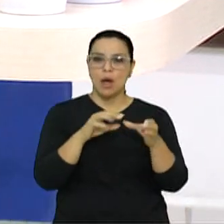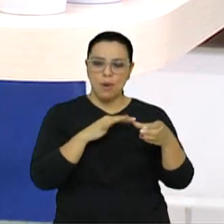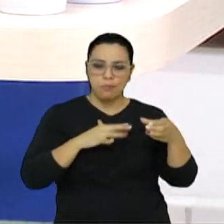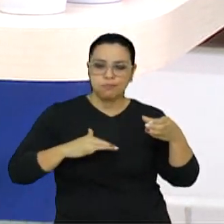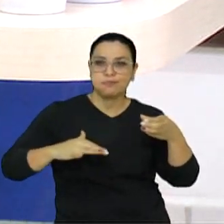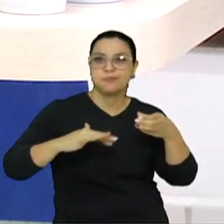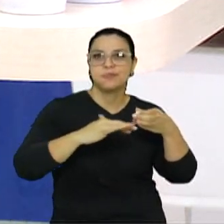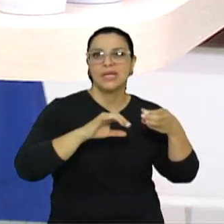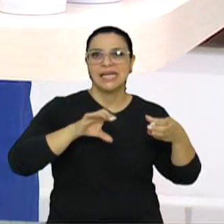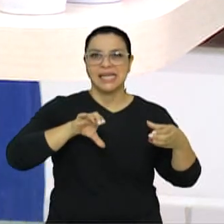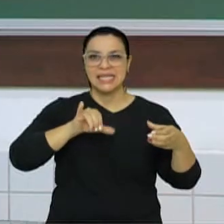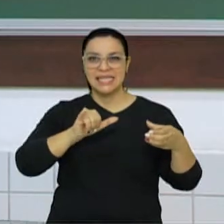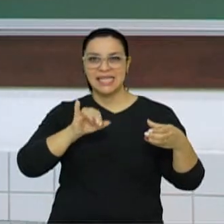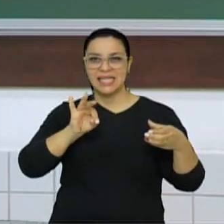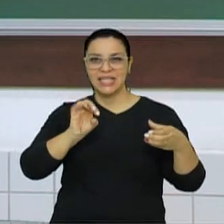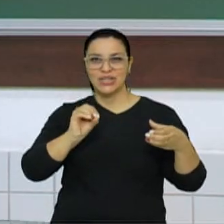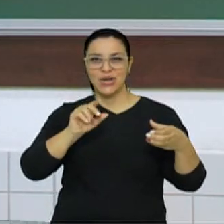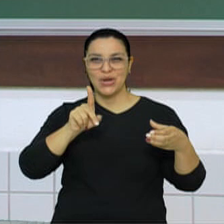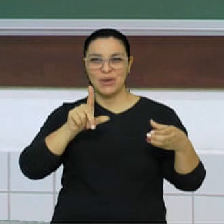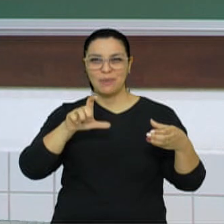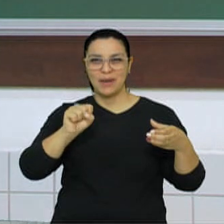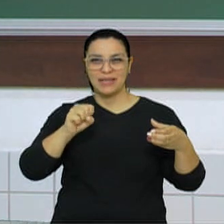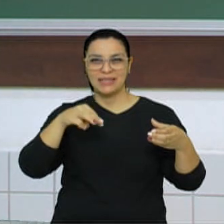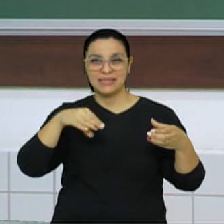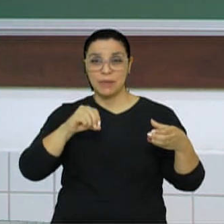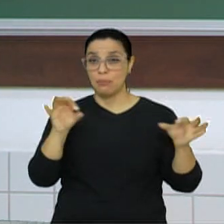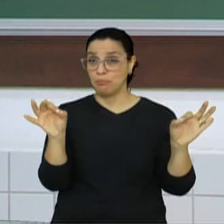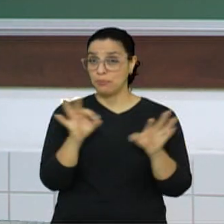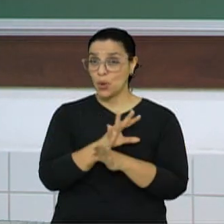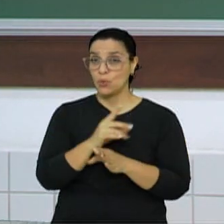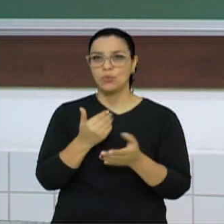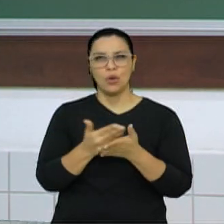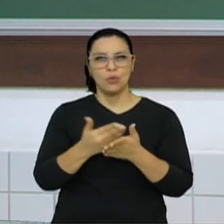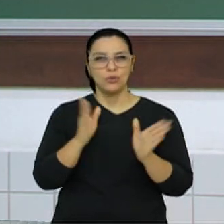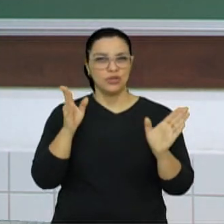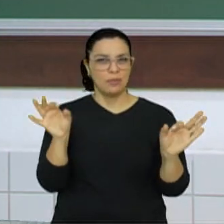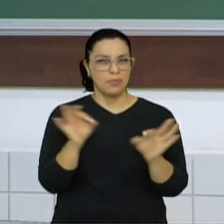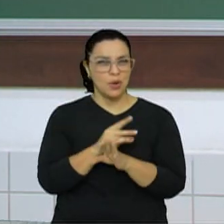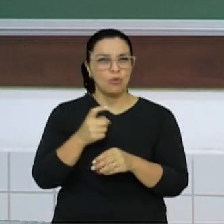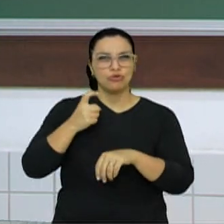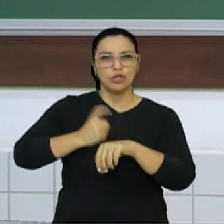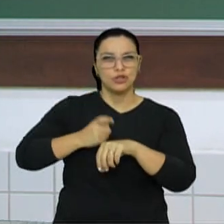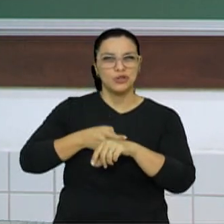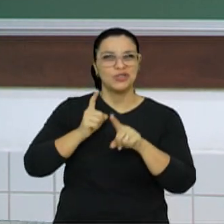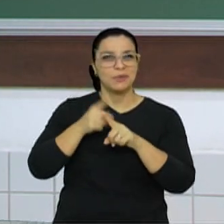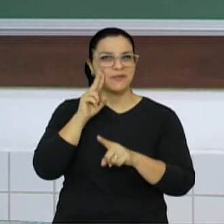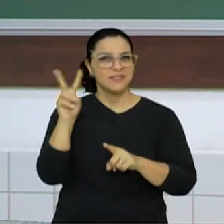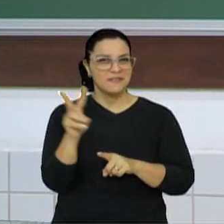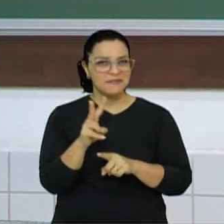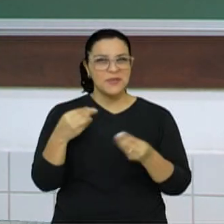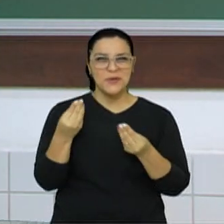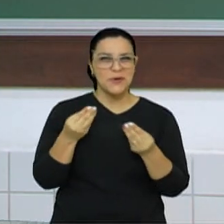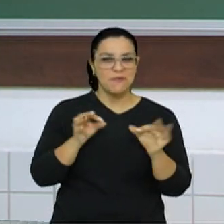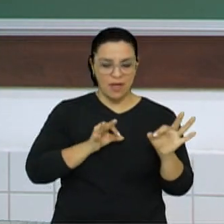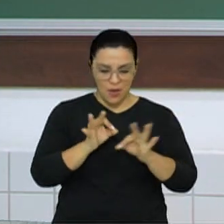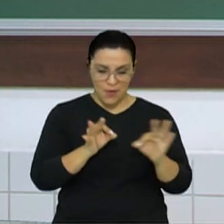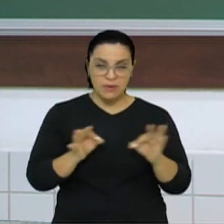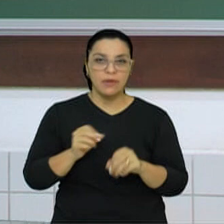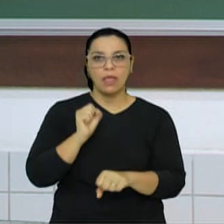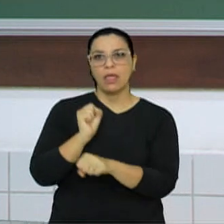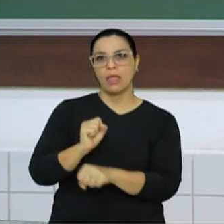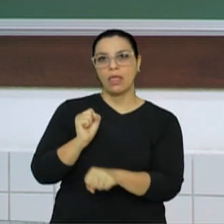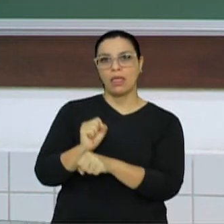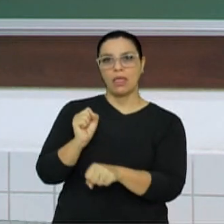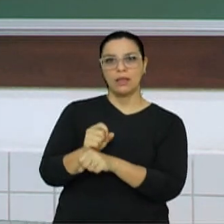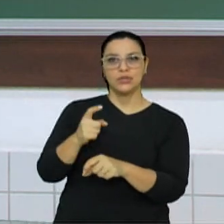citoplasma, tá? Então, eu já deixei previamente pronta essa gelatina ali, para que, né, para você não ficar